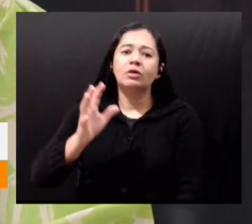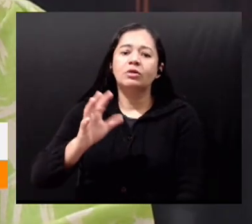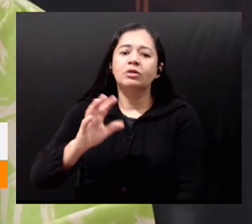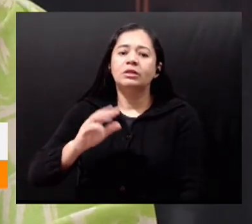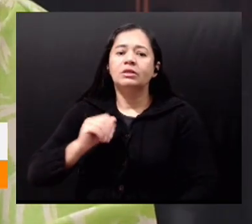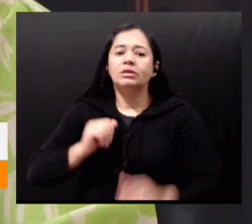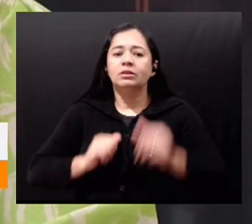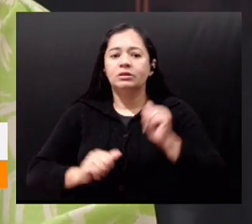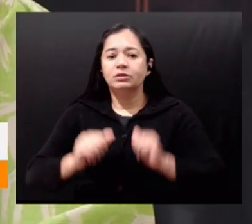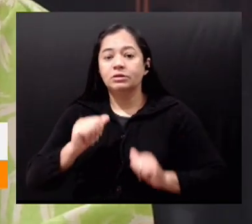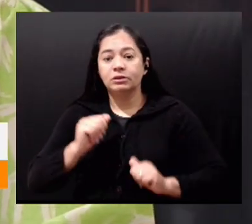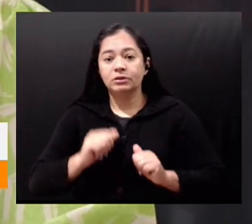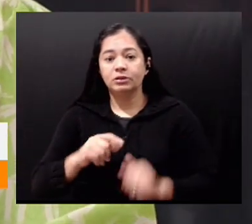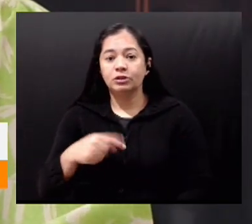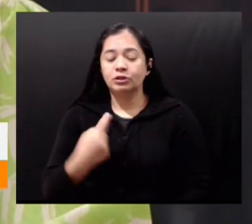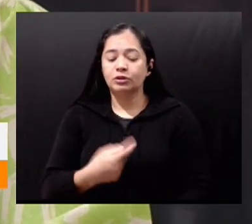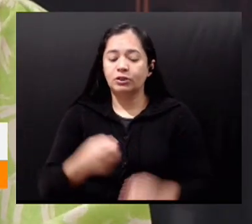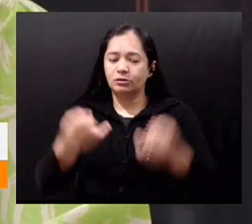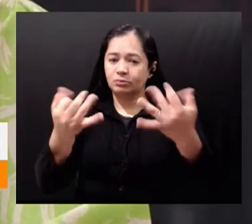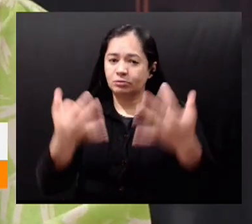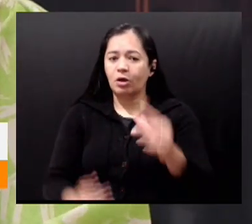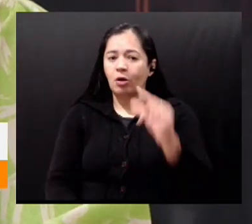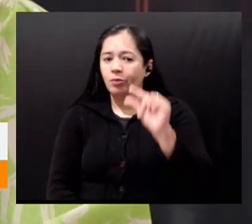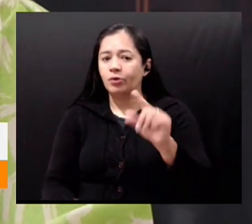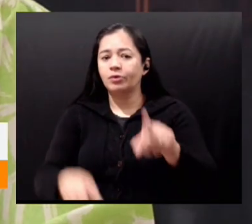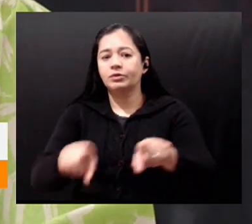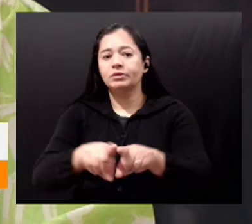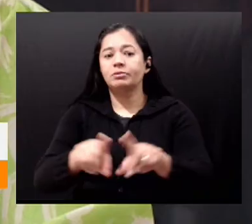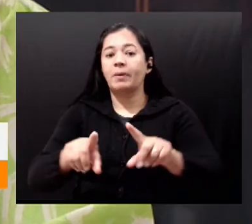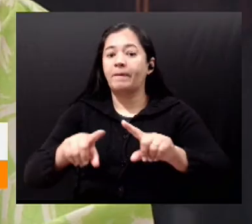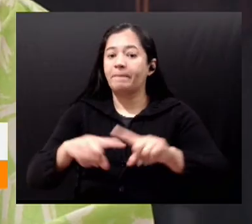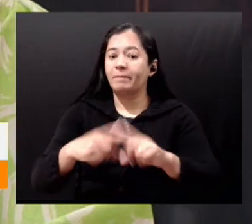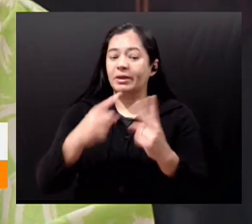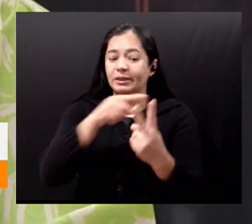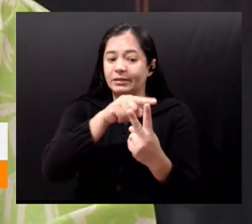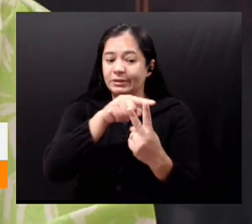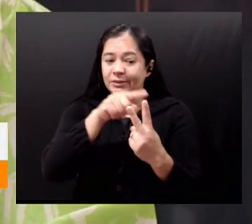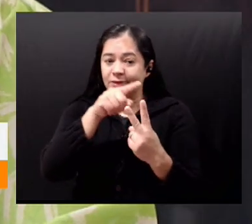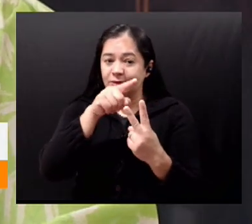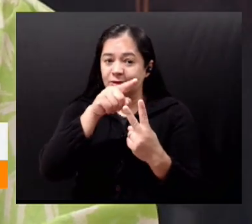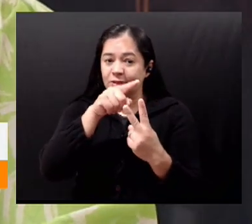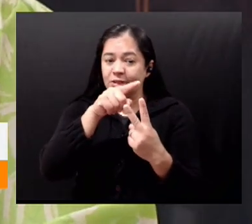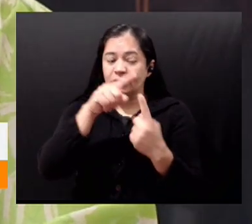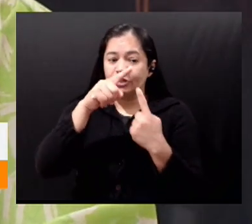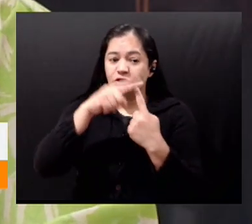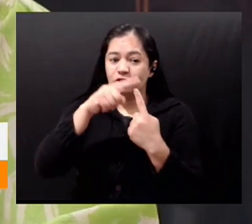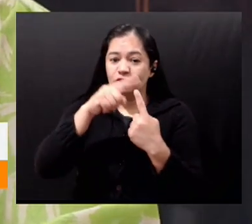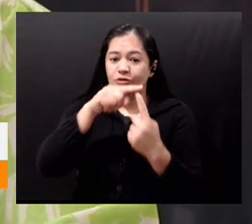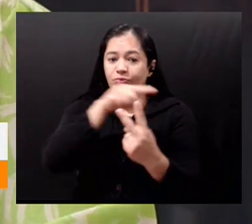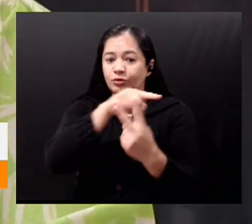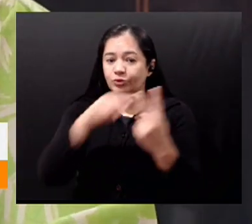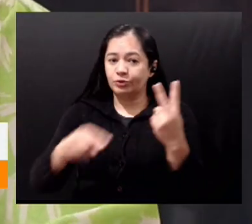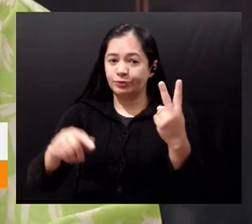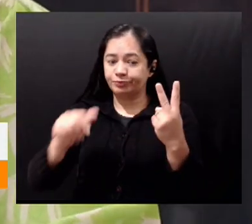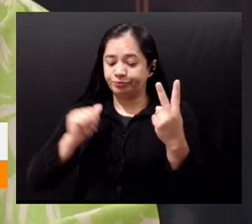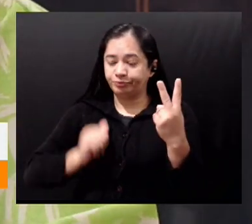pouco também, Sim. e existem 2 tipos de ansiedade. A ansiedade, como a Yara disse, né,